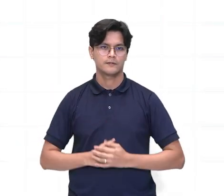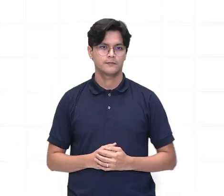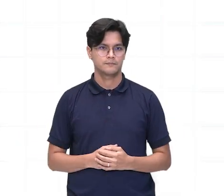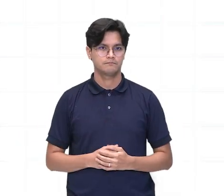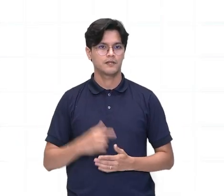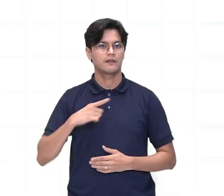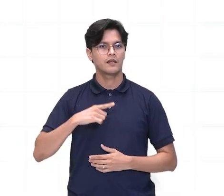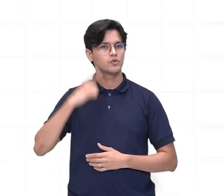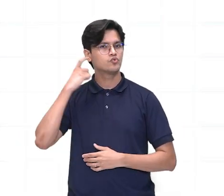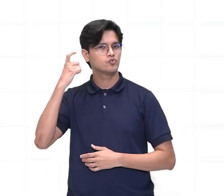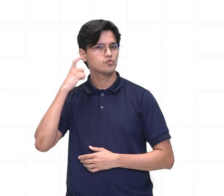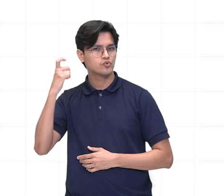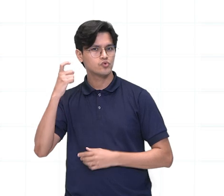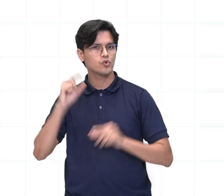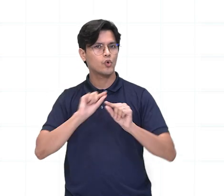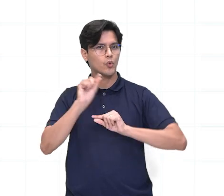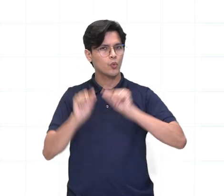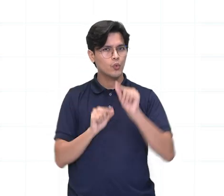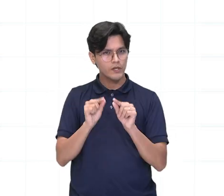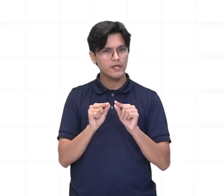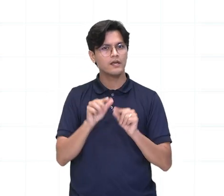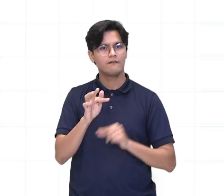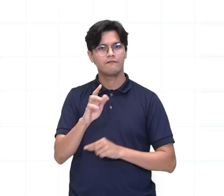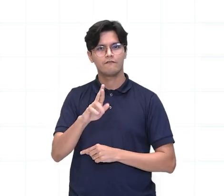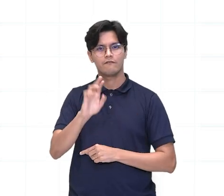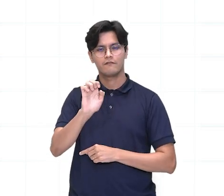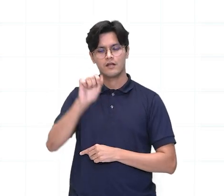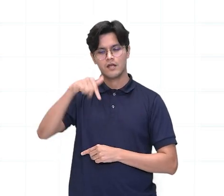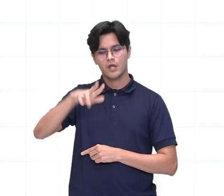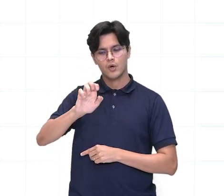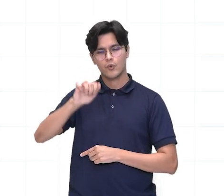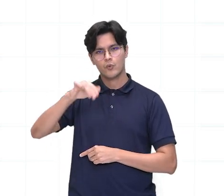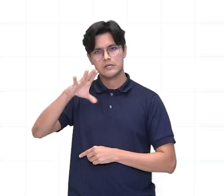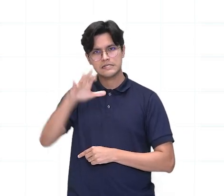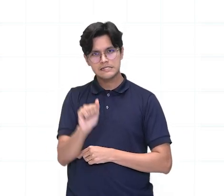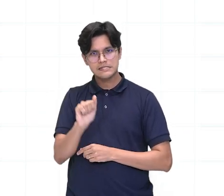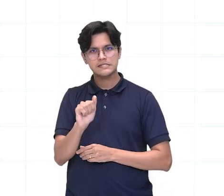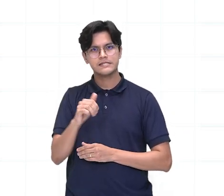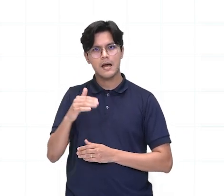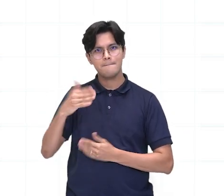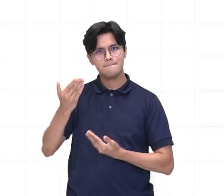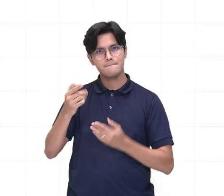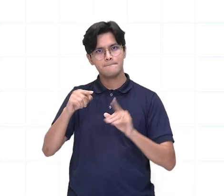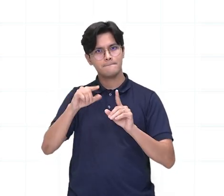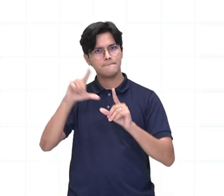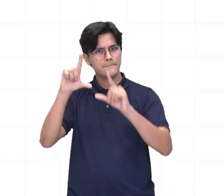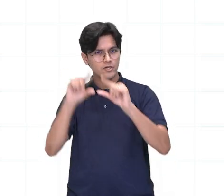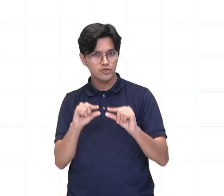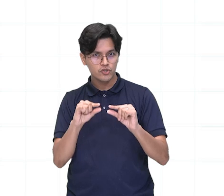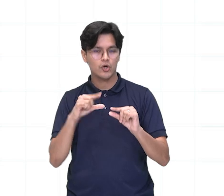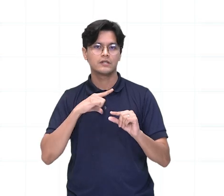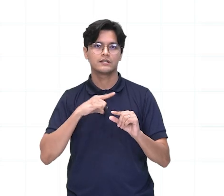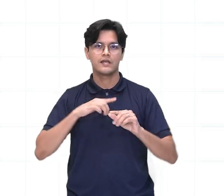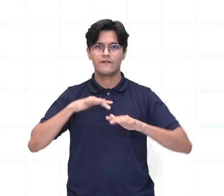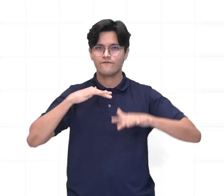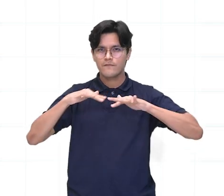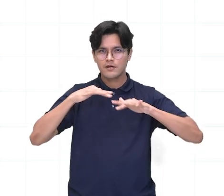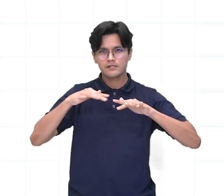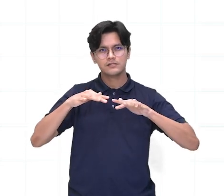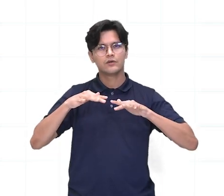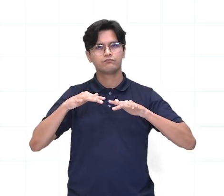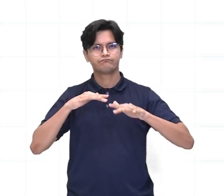Som com menor frequência, as vibrações são lentas, que corresponde a um som